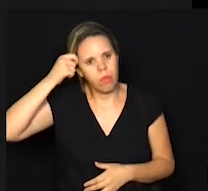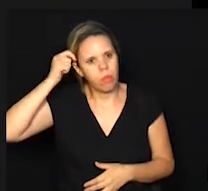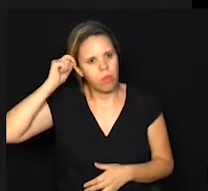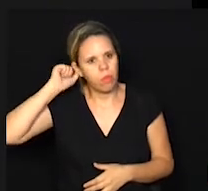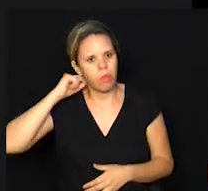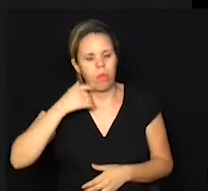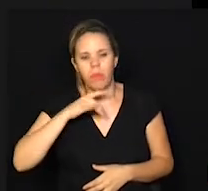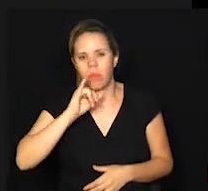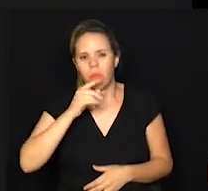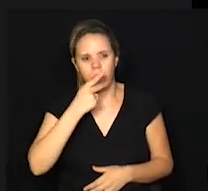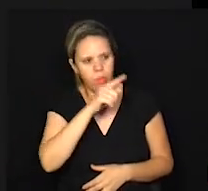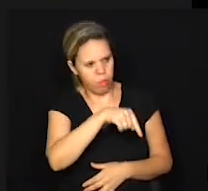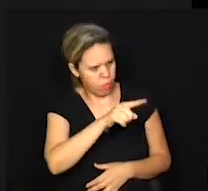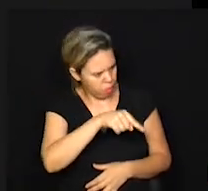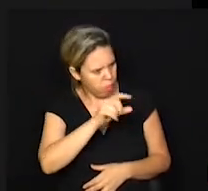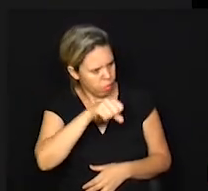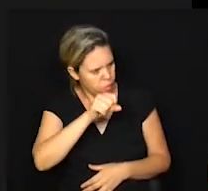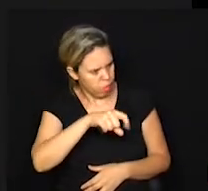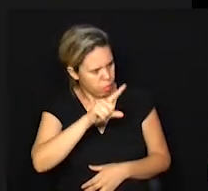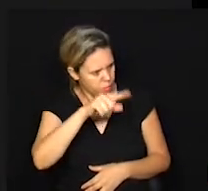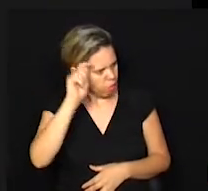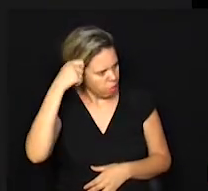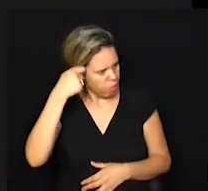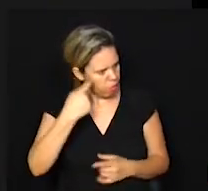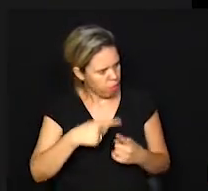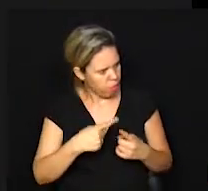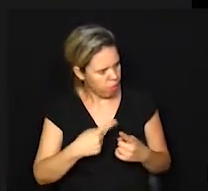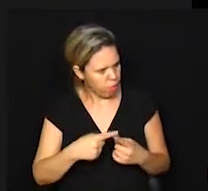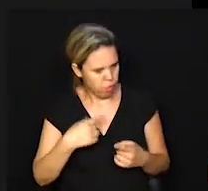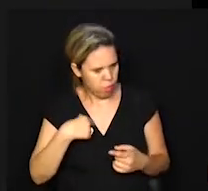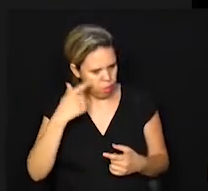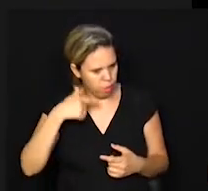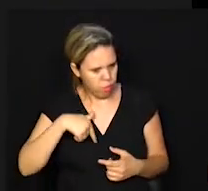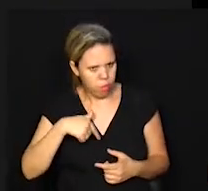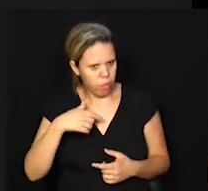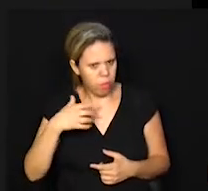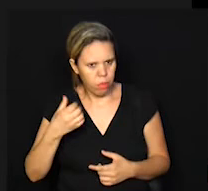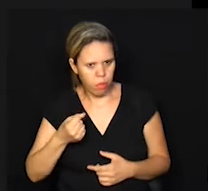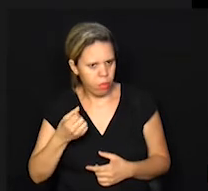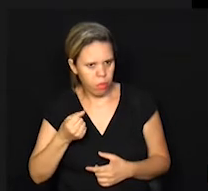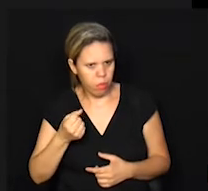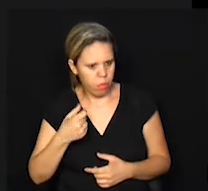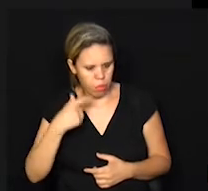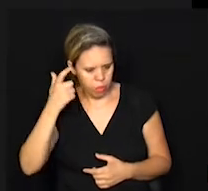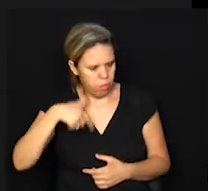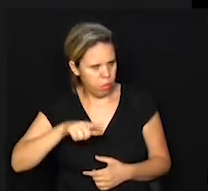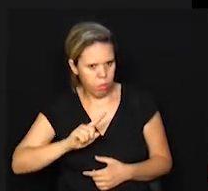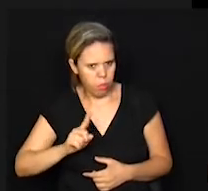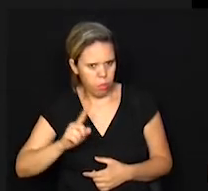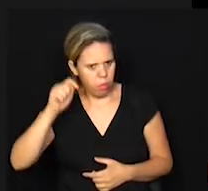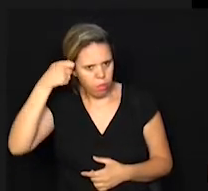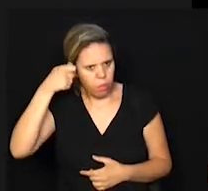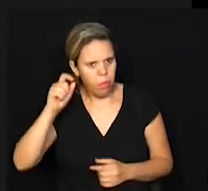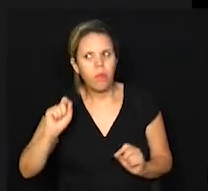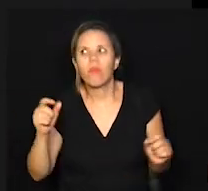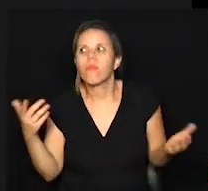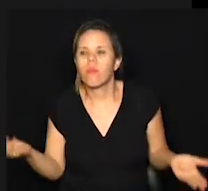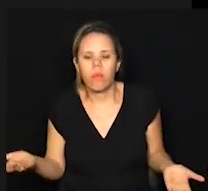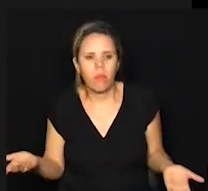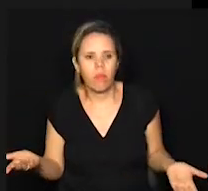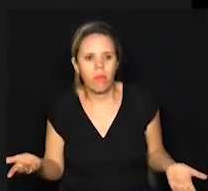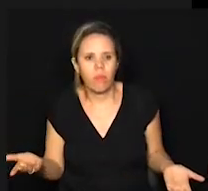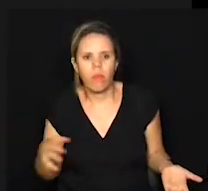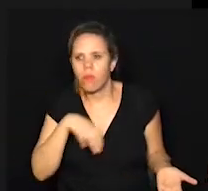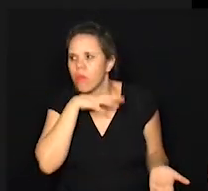Meu pai falou assim, você é. Porque no meio eu não sou branca. Eu não sou preta. Eu sou o quê? Eu sou um